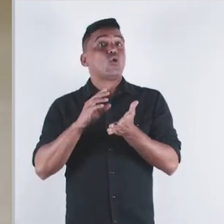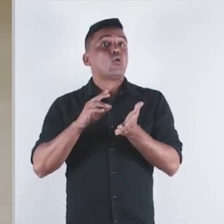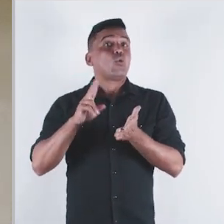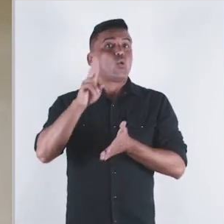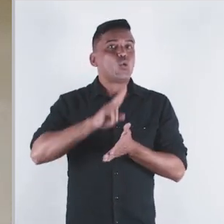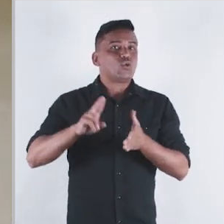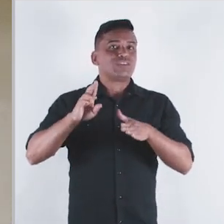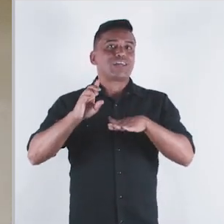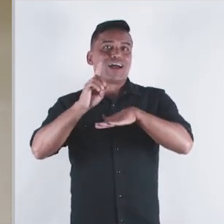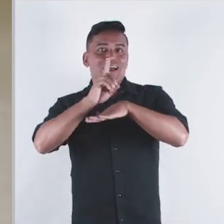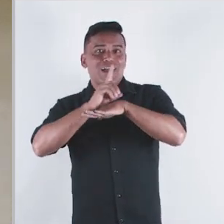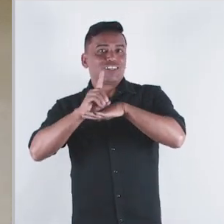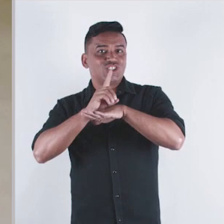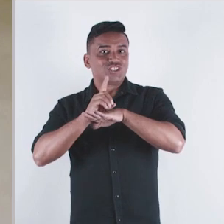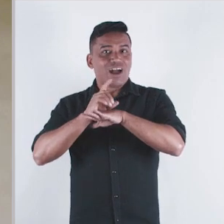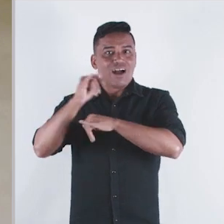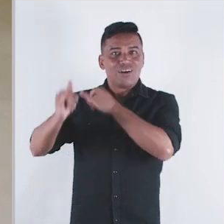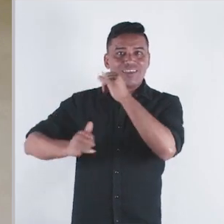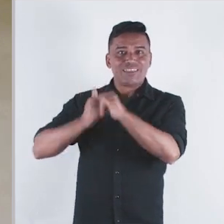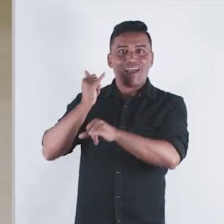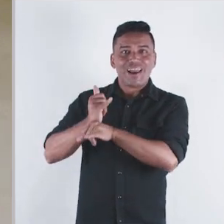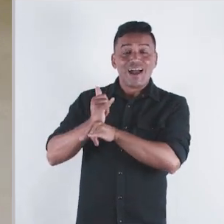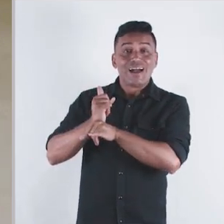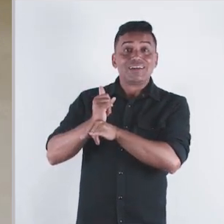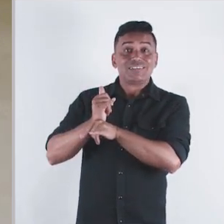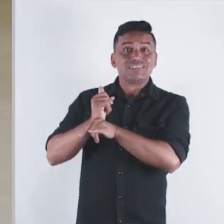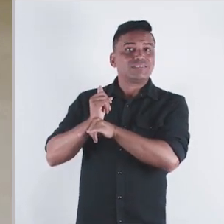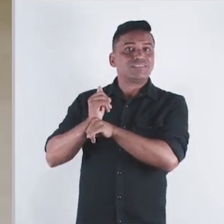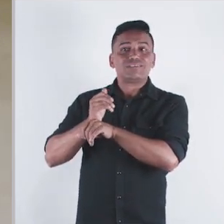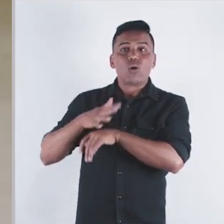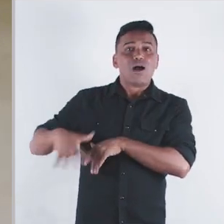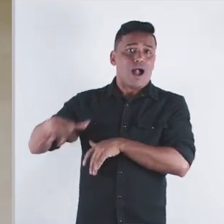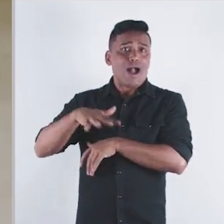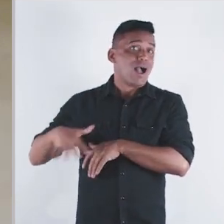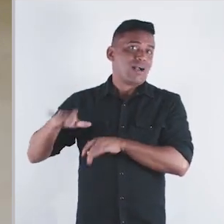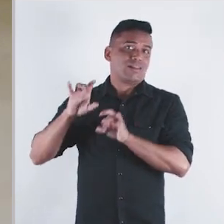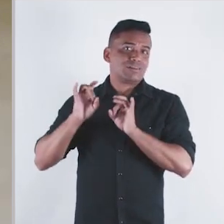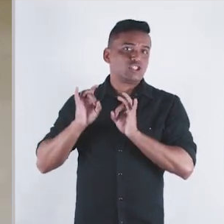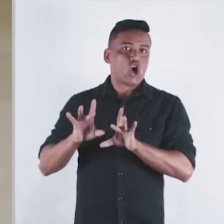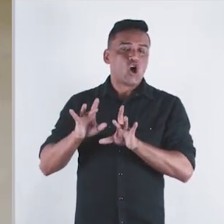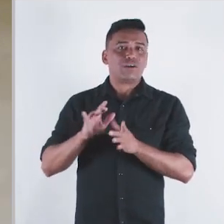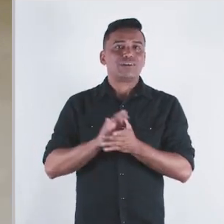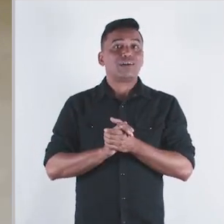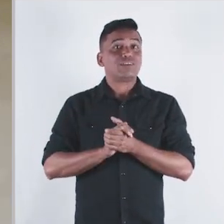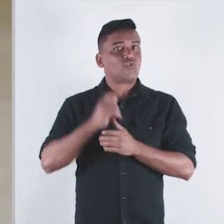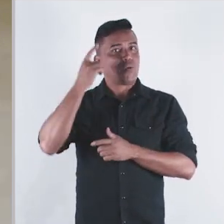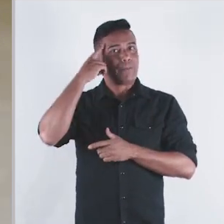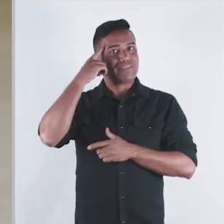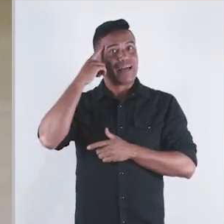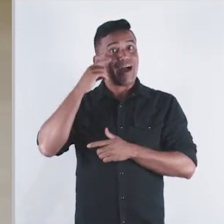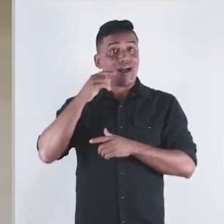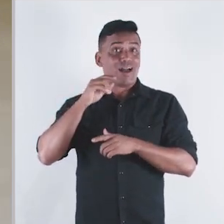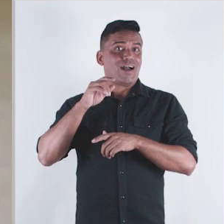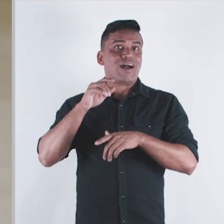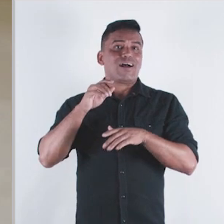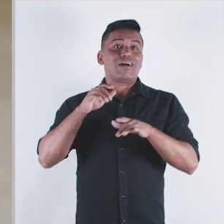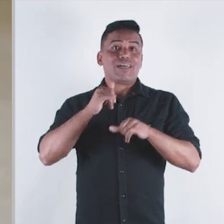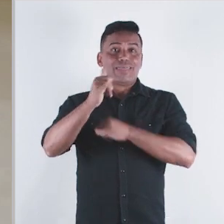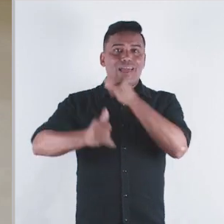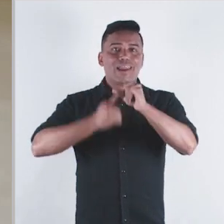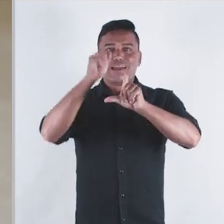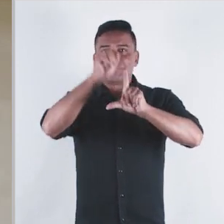a partir do seu uso como meio. Quais são os meios digitais? Vamos pensar nas plataformas que já existem,